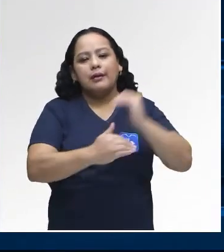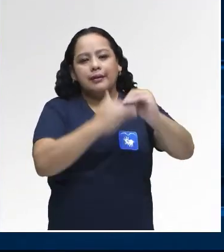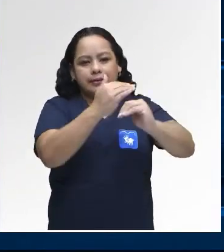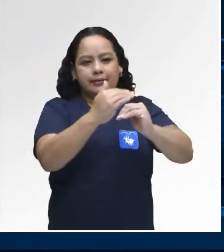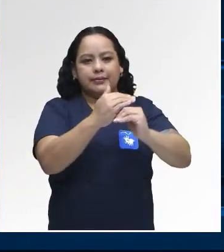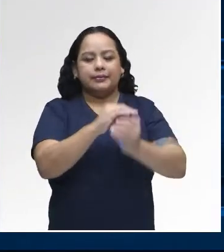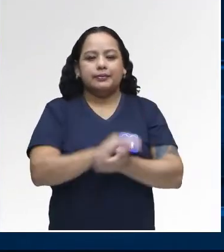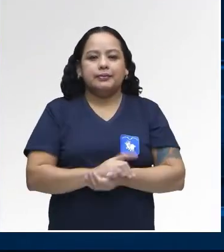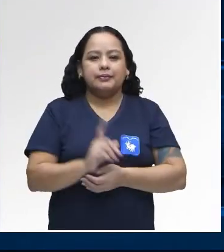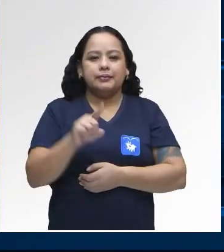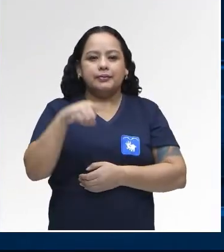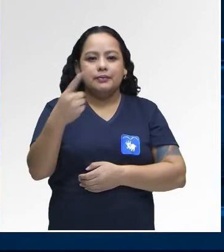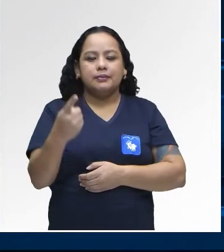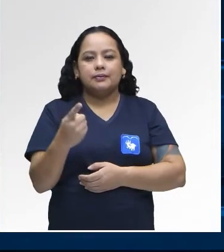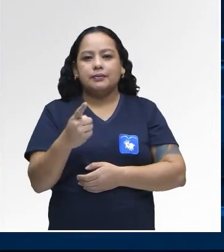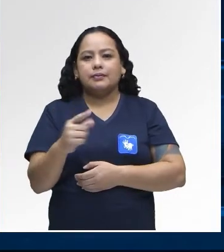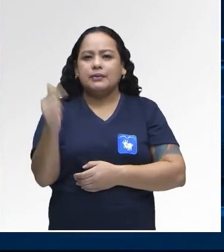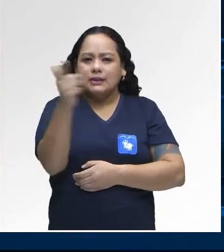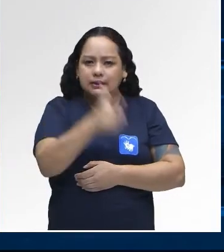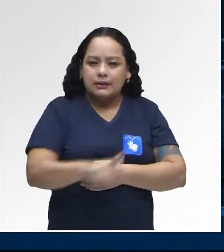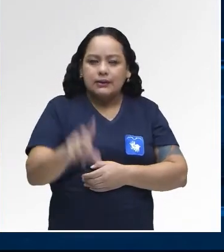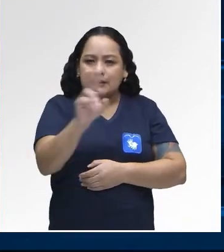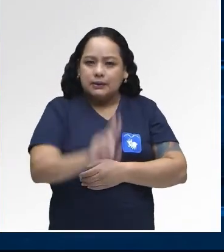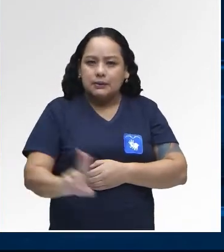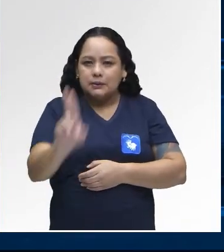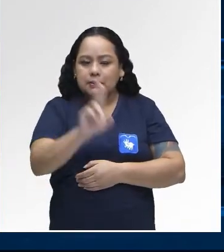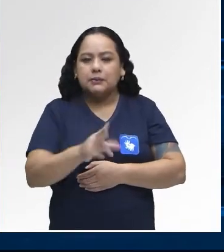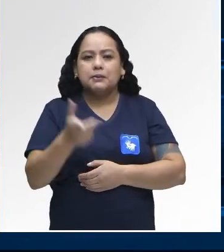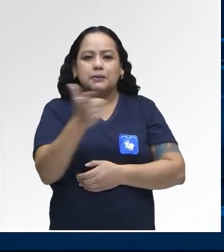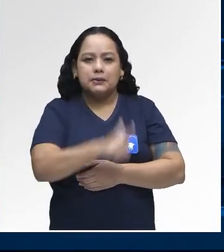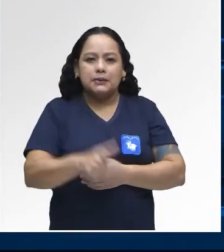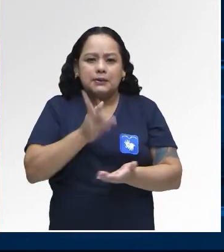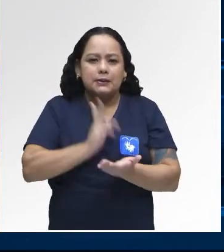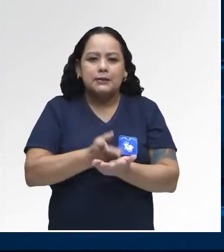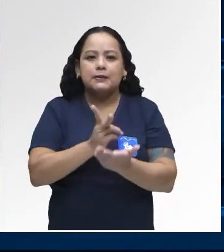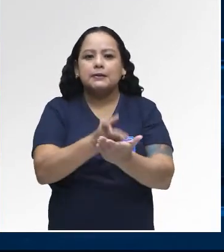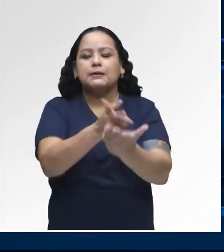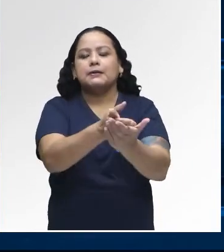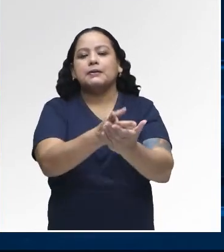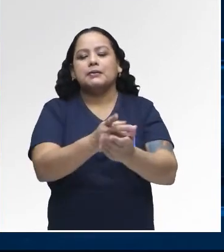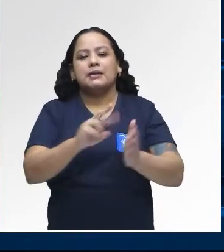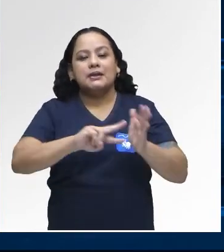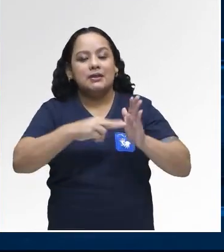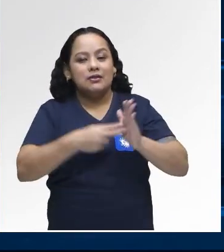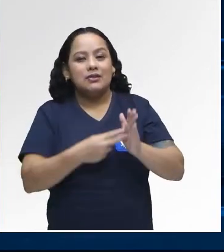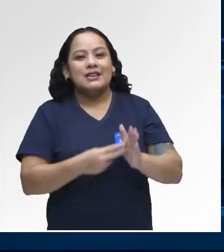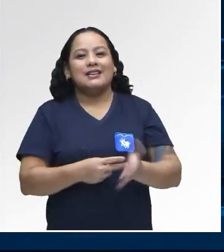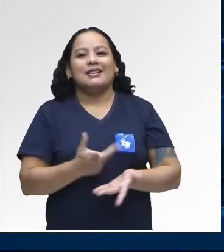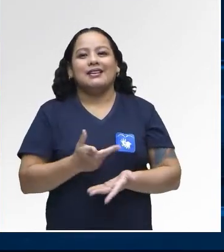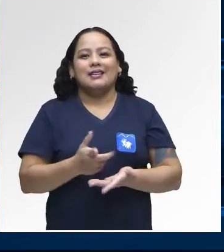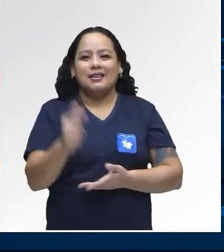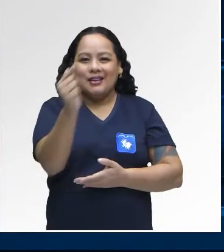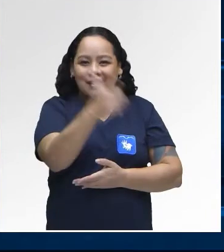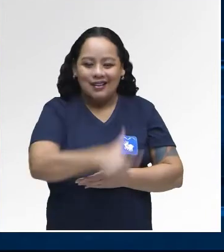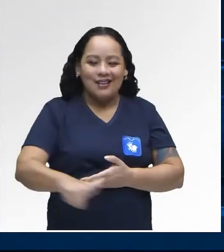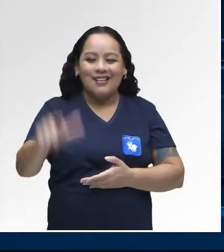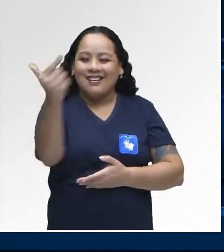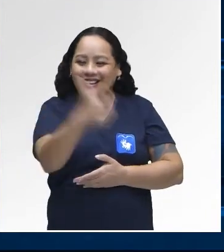desenvolvem após o uso repetido, ou seja, aquele uso